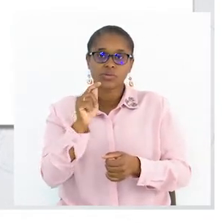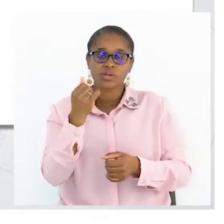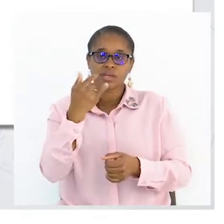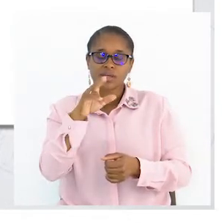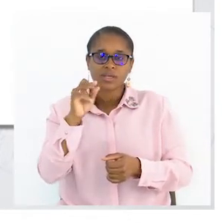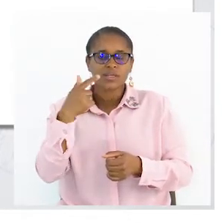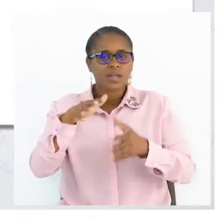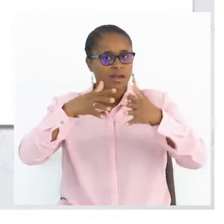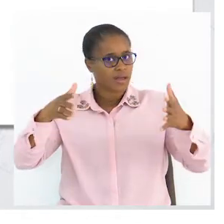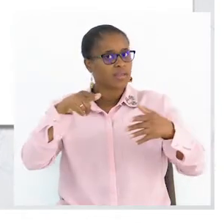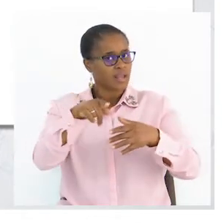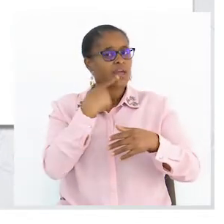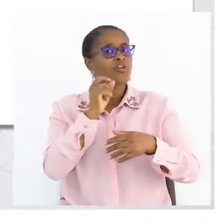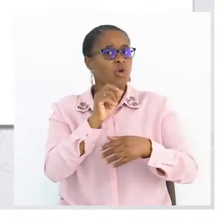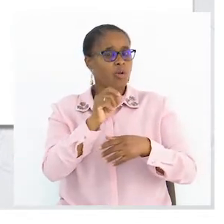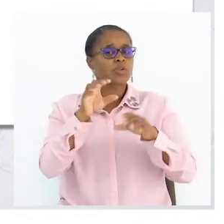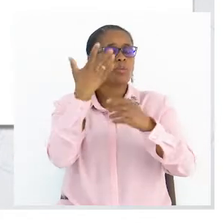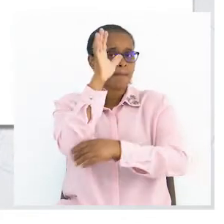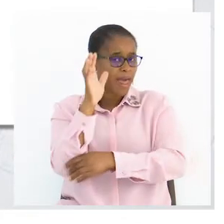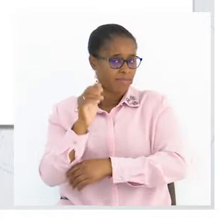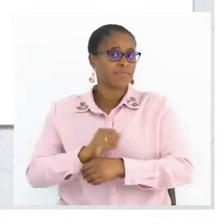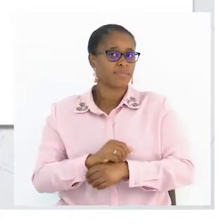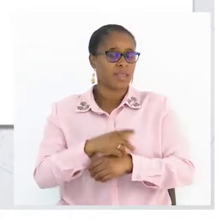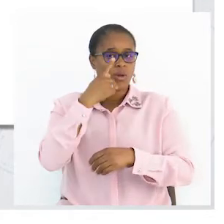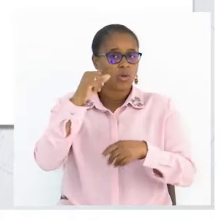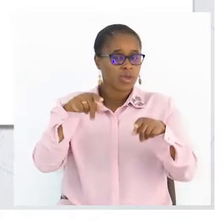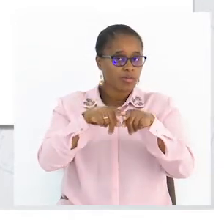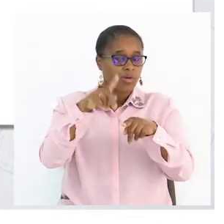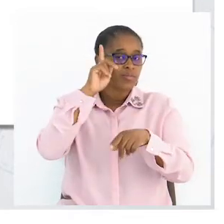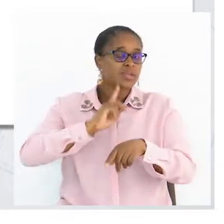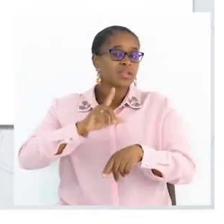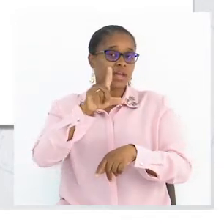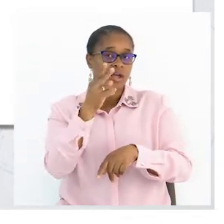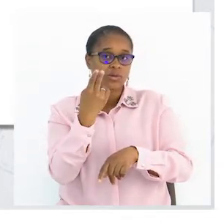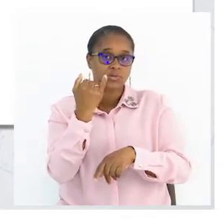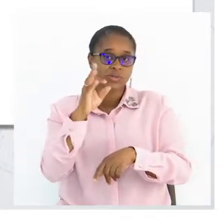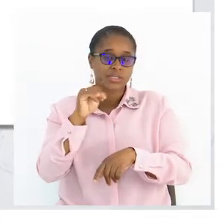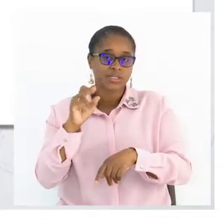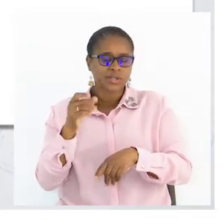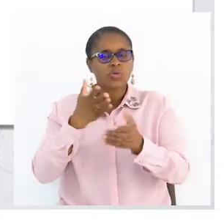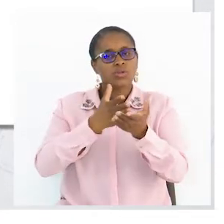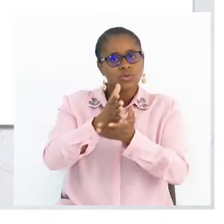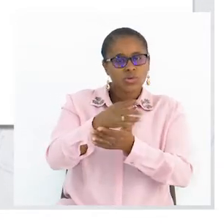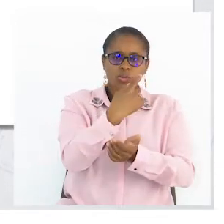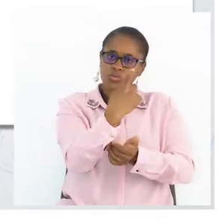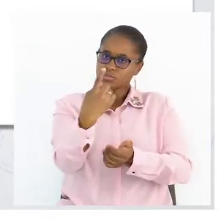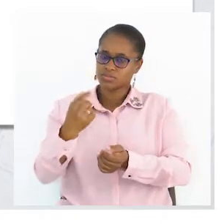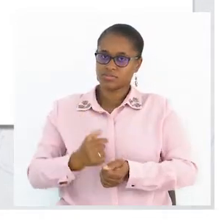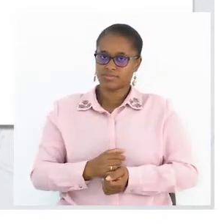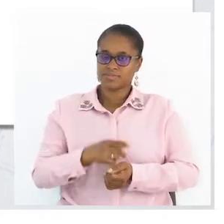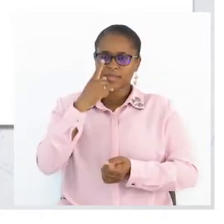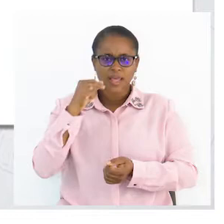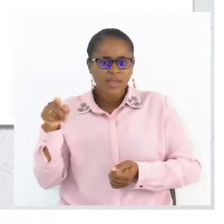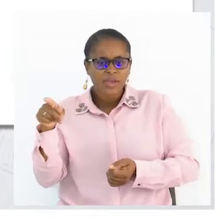uma planta, tá bem? Nome de uma planta. O irmão da Luísa continua no isolamento.